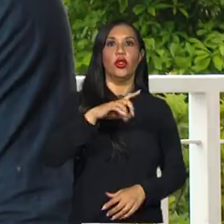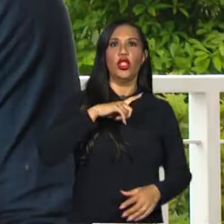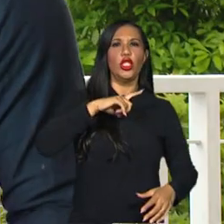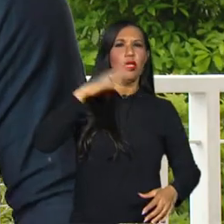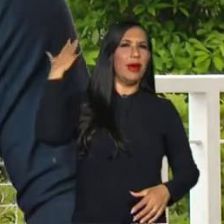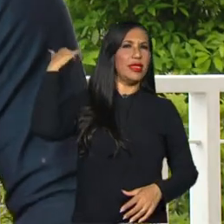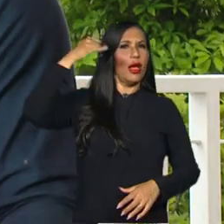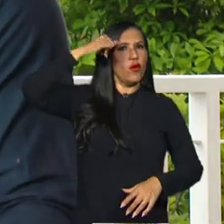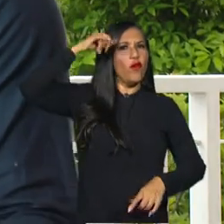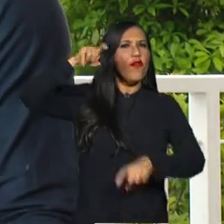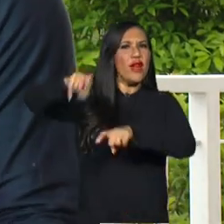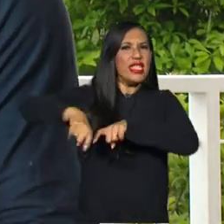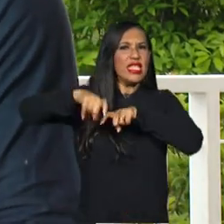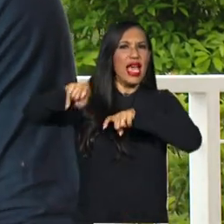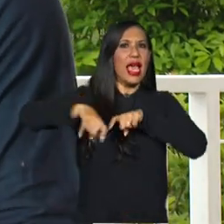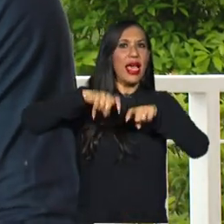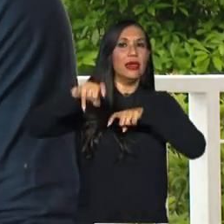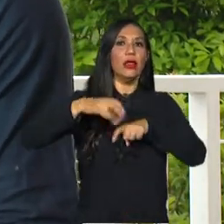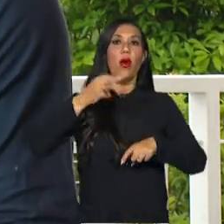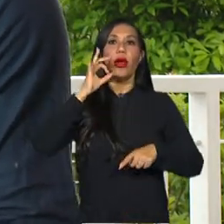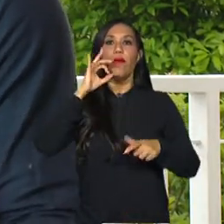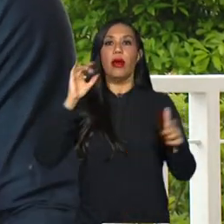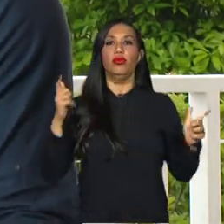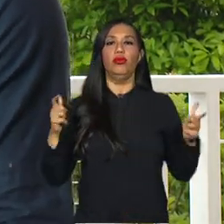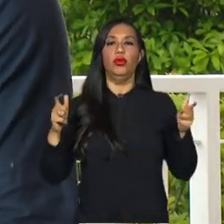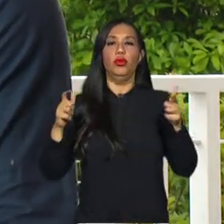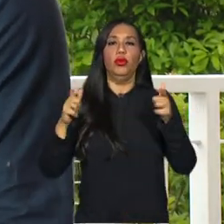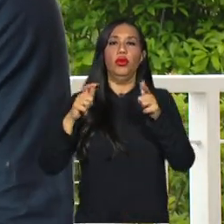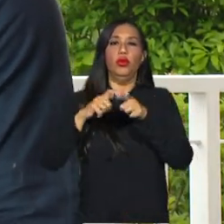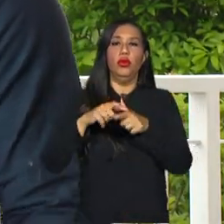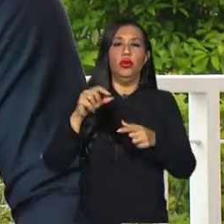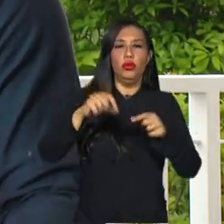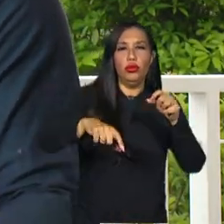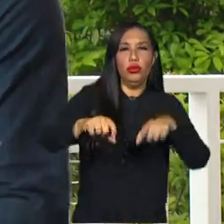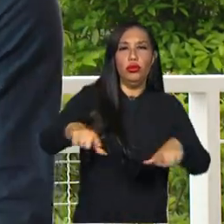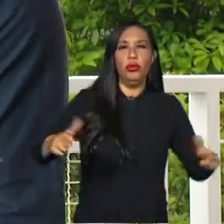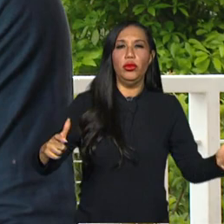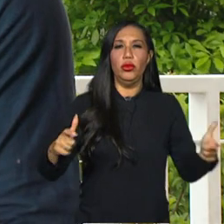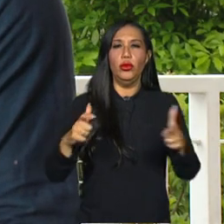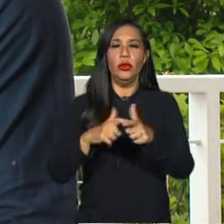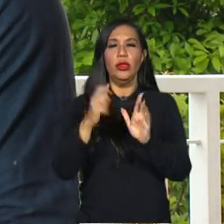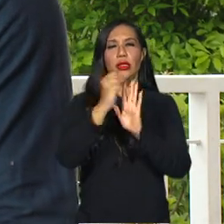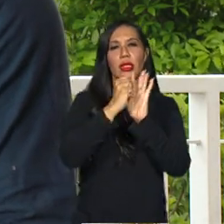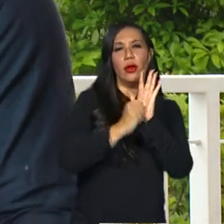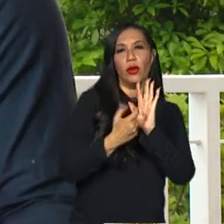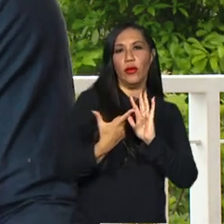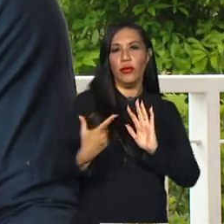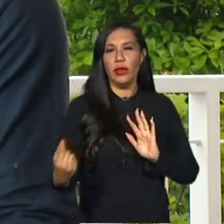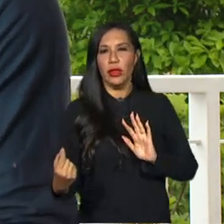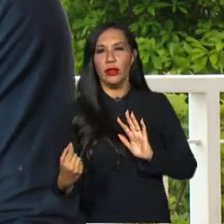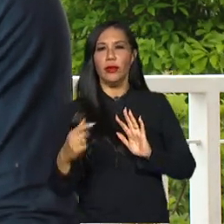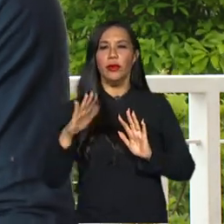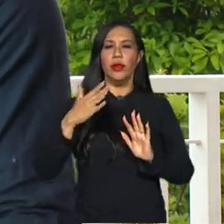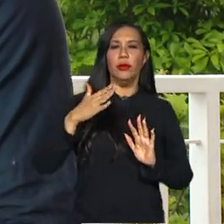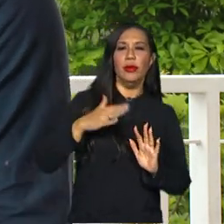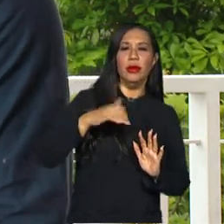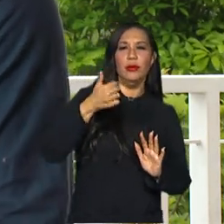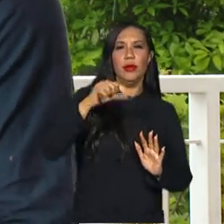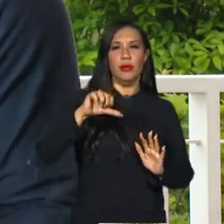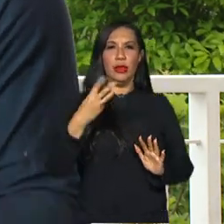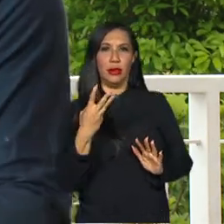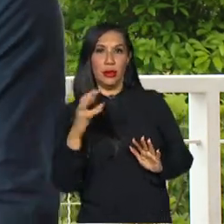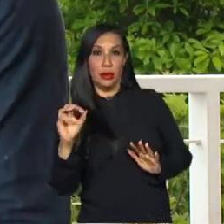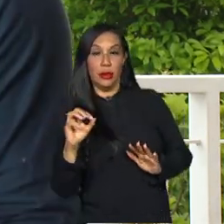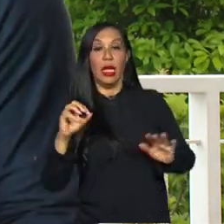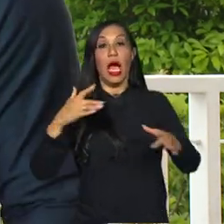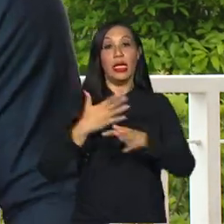né? Quando o café vai perdendo força na história do Brasil do ponto de vista econômico, que é a partir do século XX, a partir especificamente de 1930,